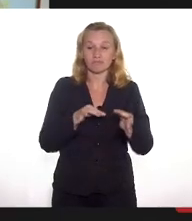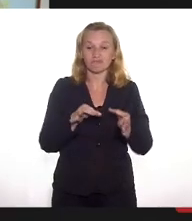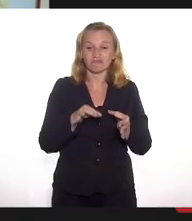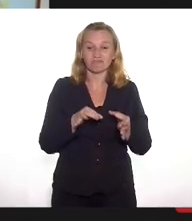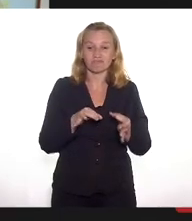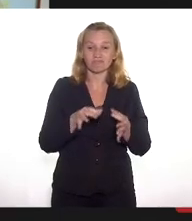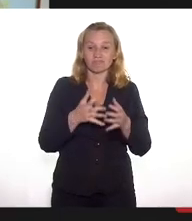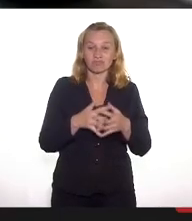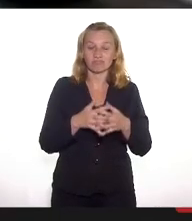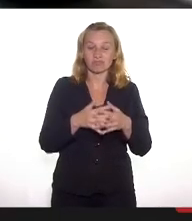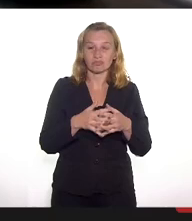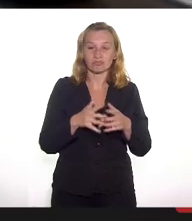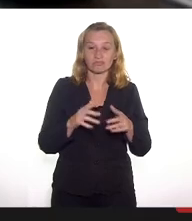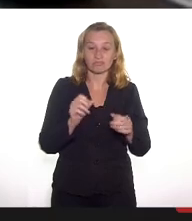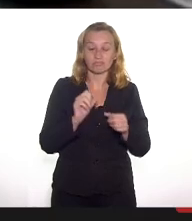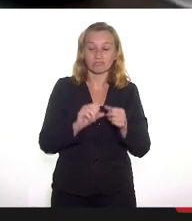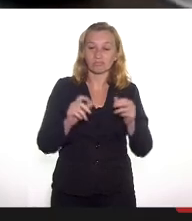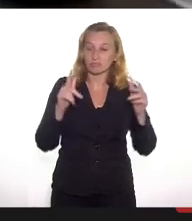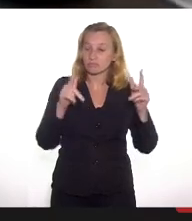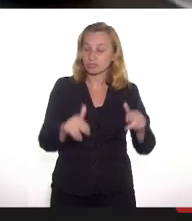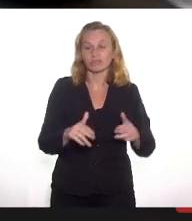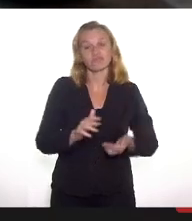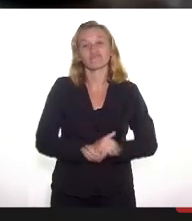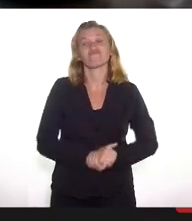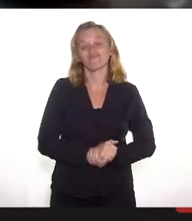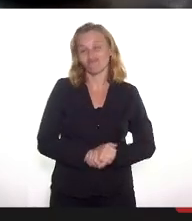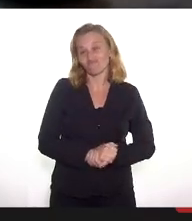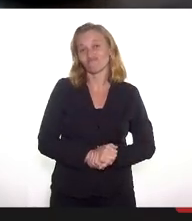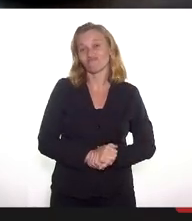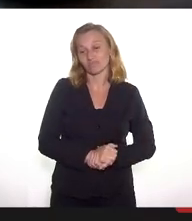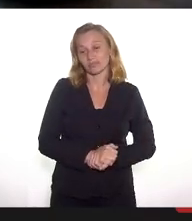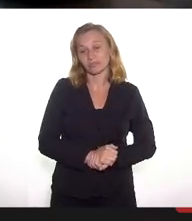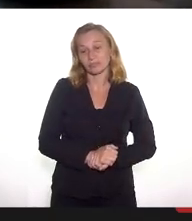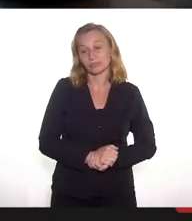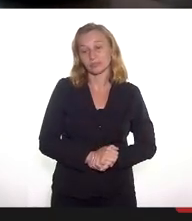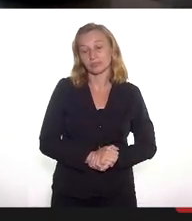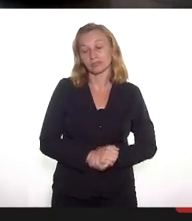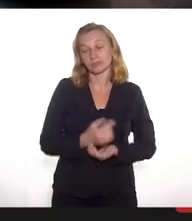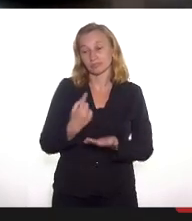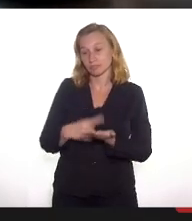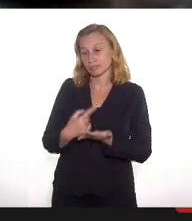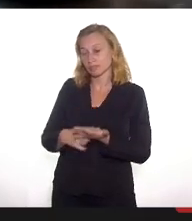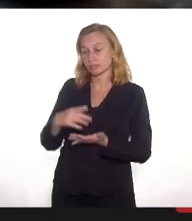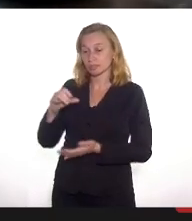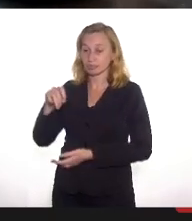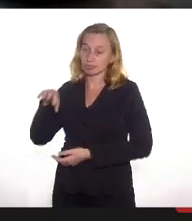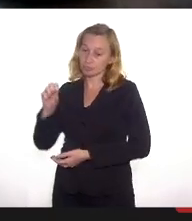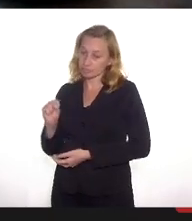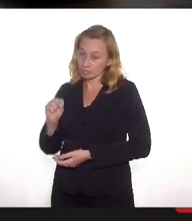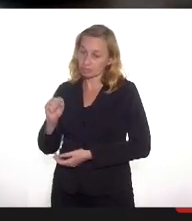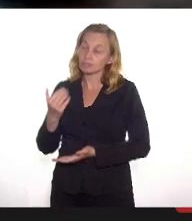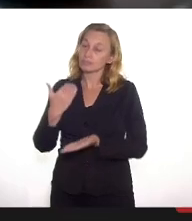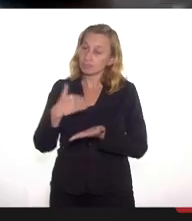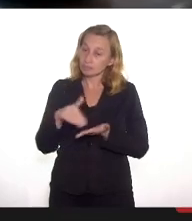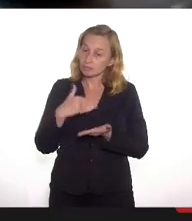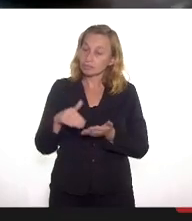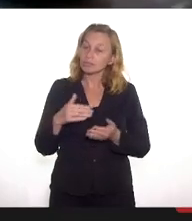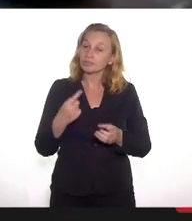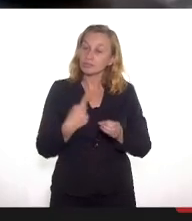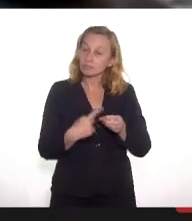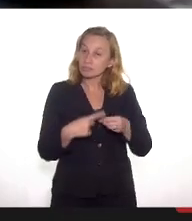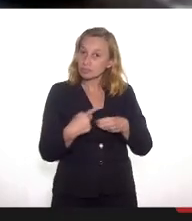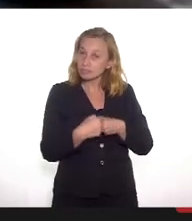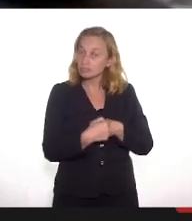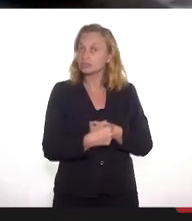tratamento sem discurso está fazendo e que ele fez Inicialmente nós pactuantes o secretário nos e